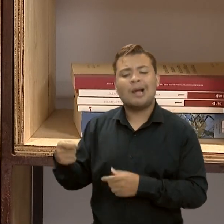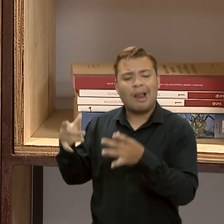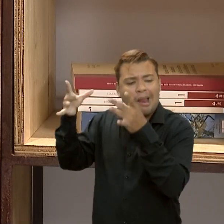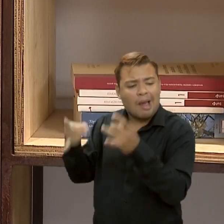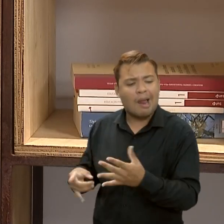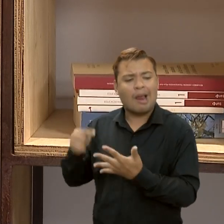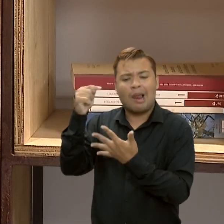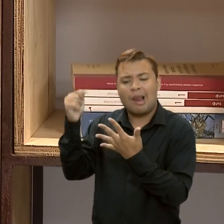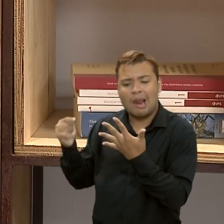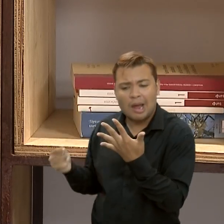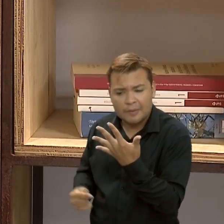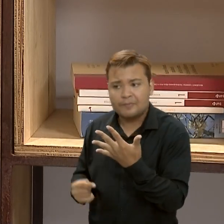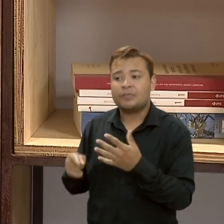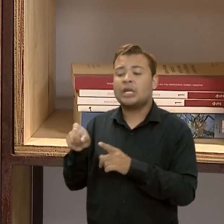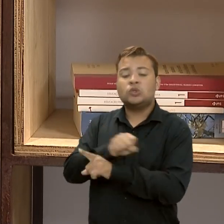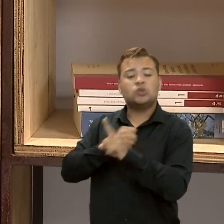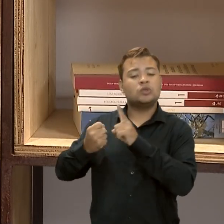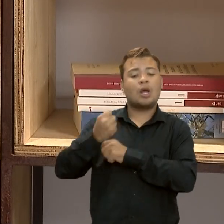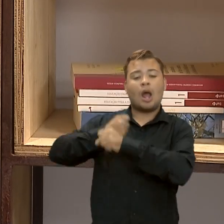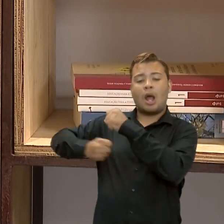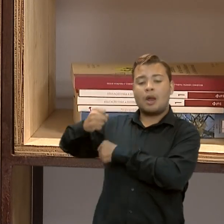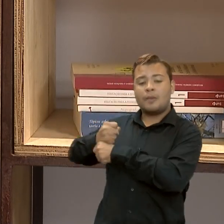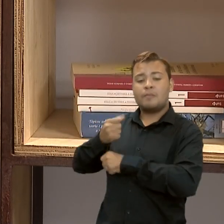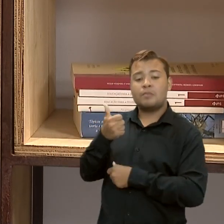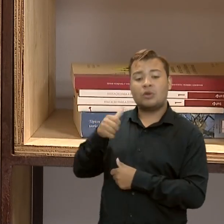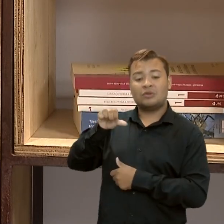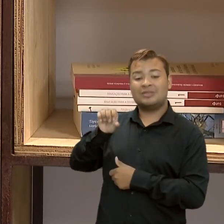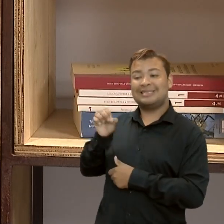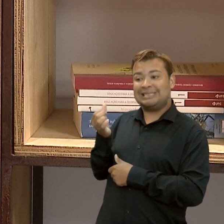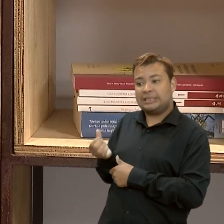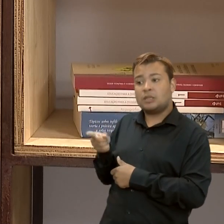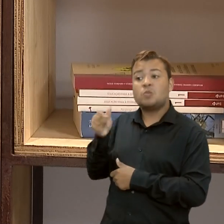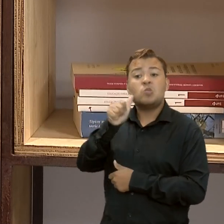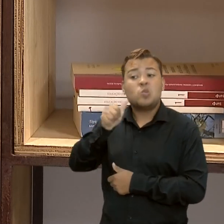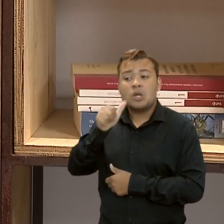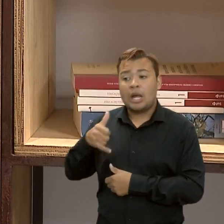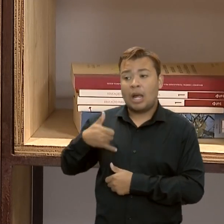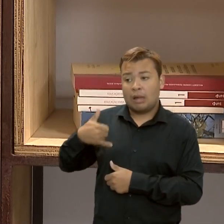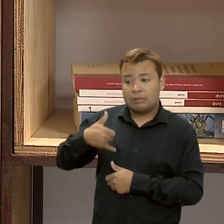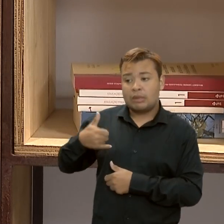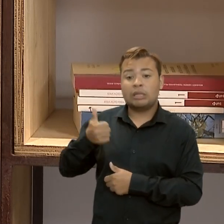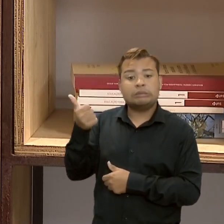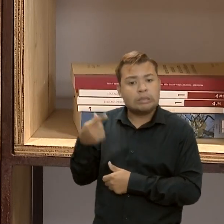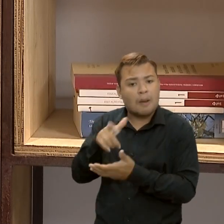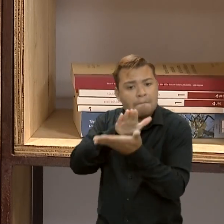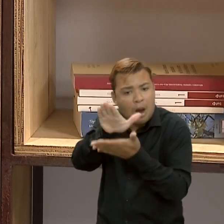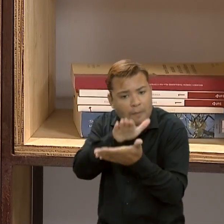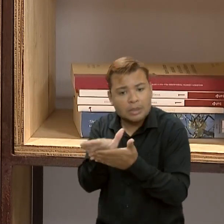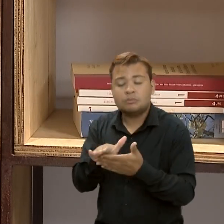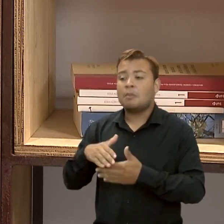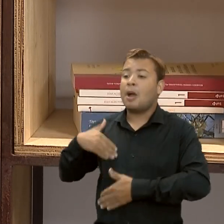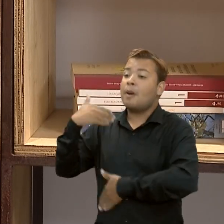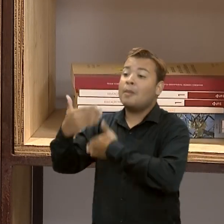Naquela sociedade de 1906, aos 17 anos, publicando, e novamente aos 39